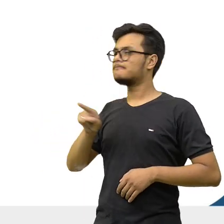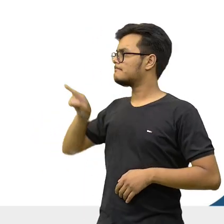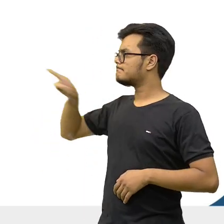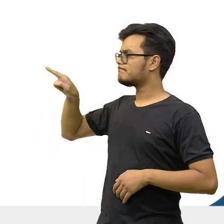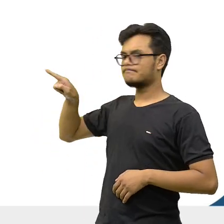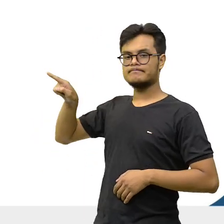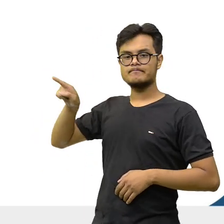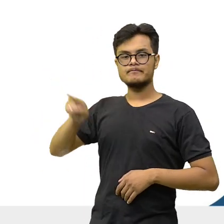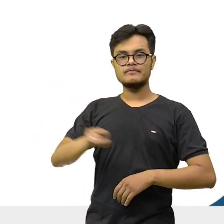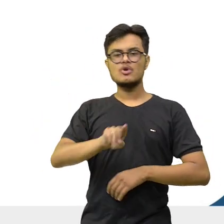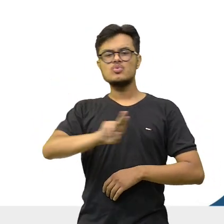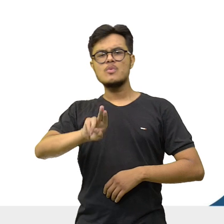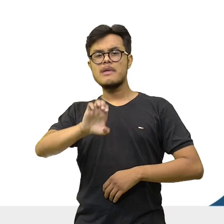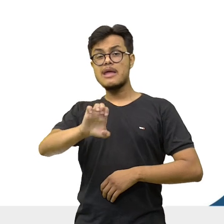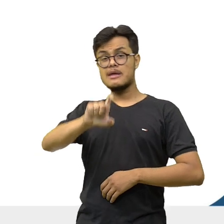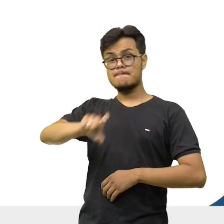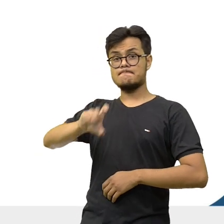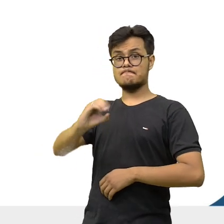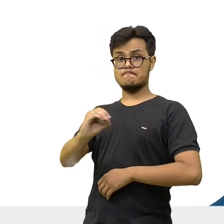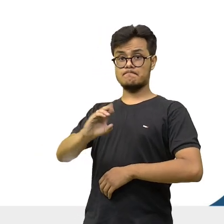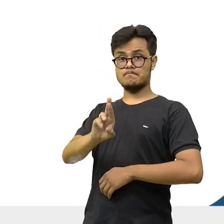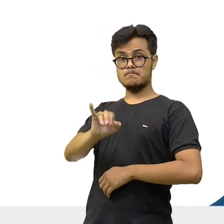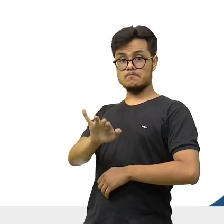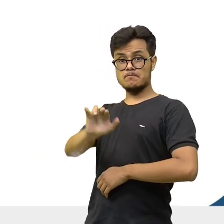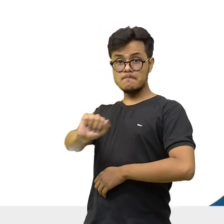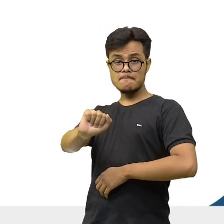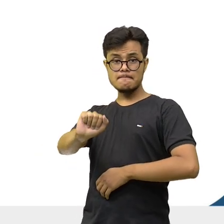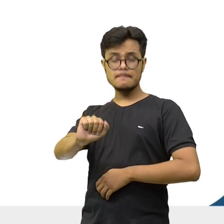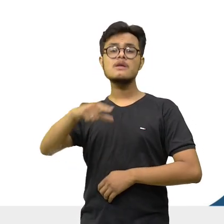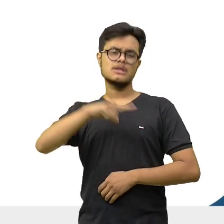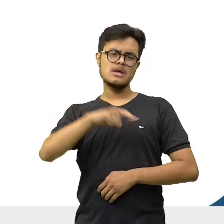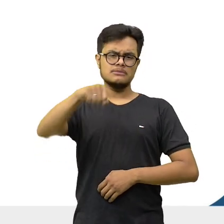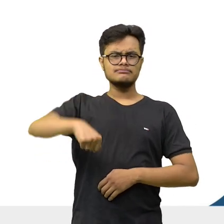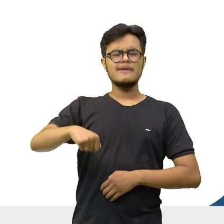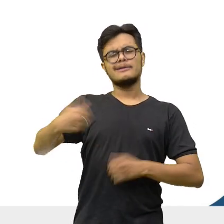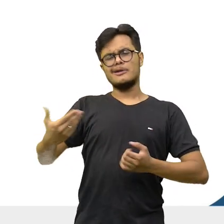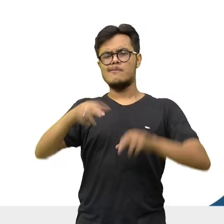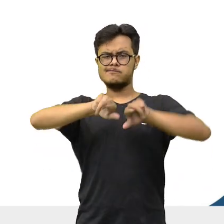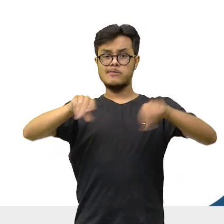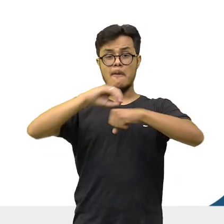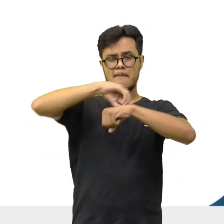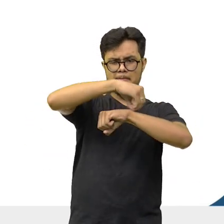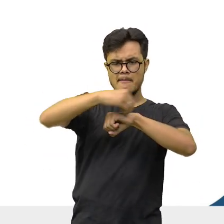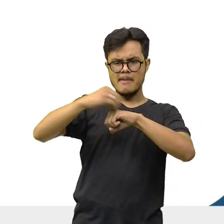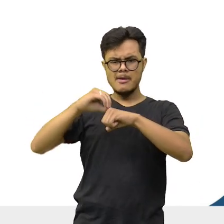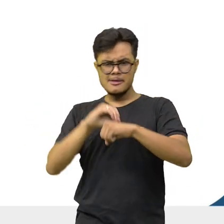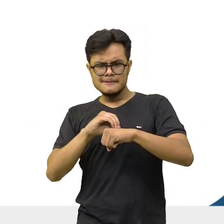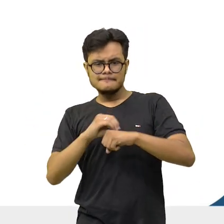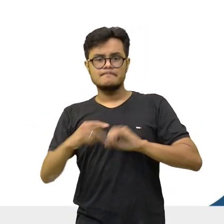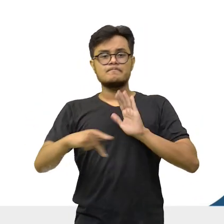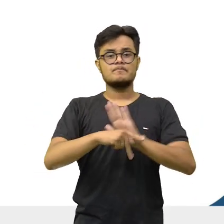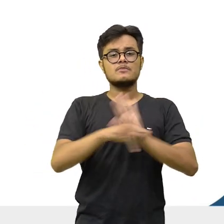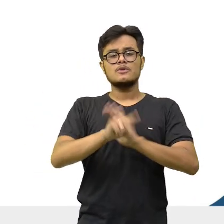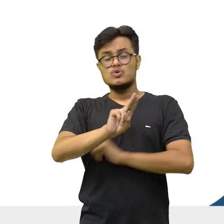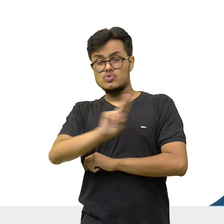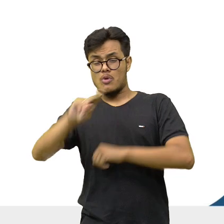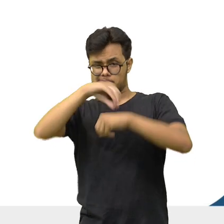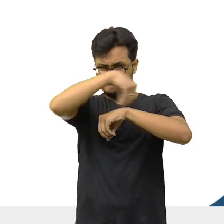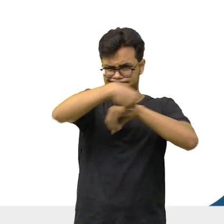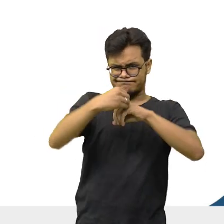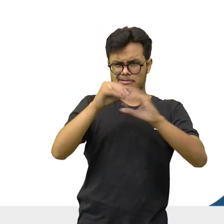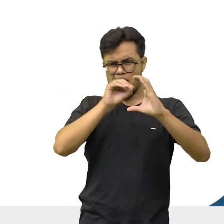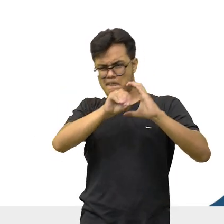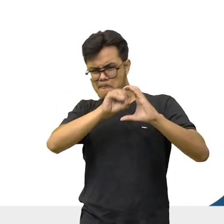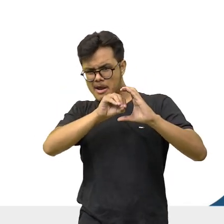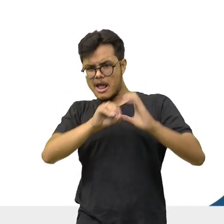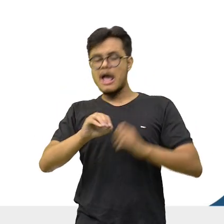exócrina da glândula. E aqui eu tenho essas células chamadas células acinosas,